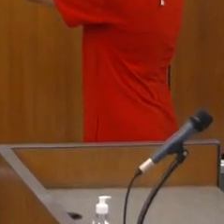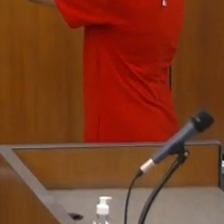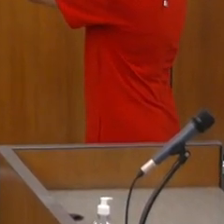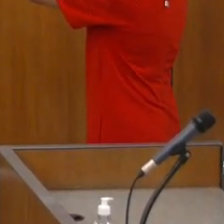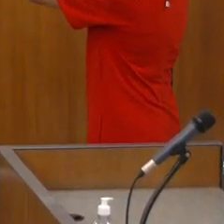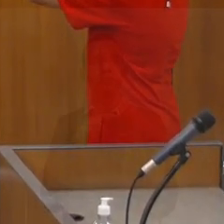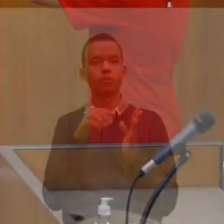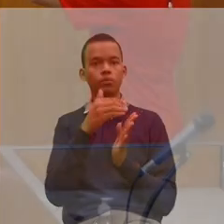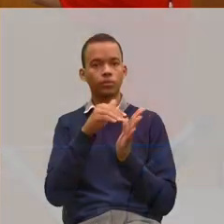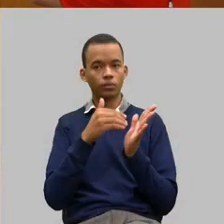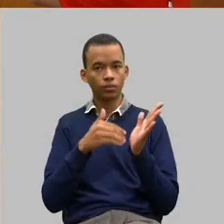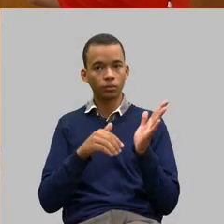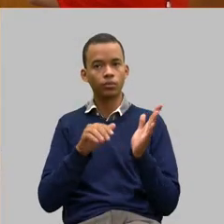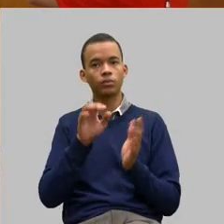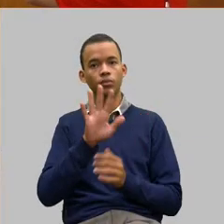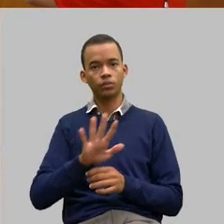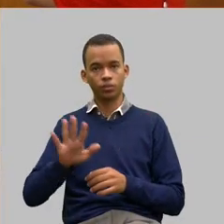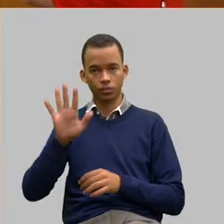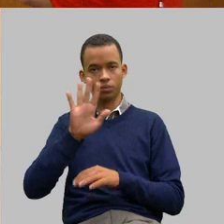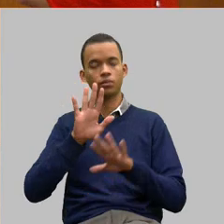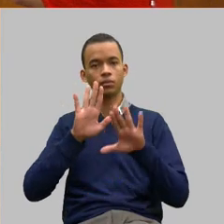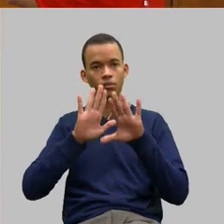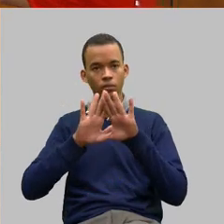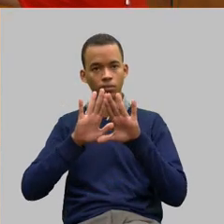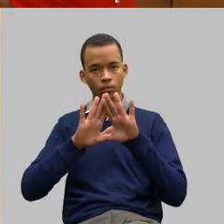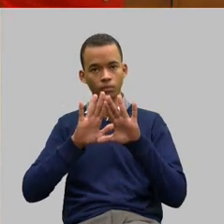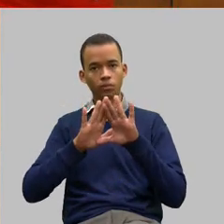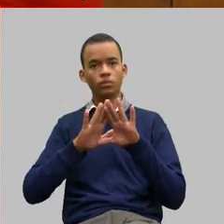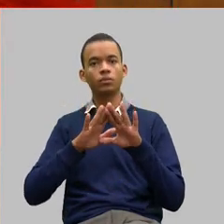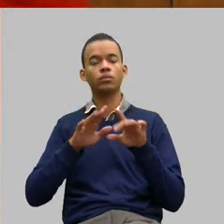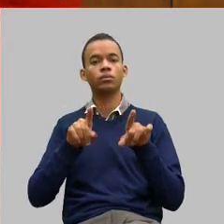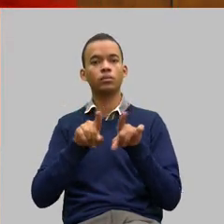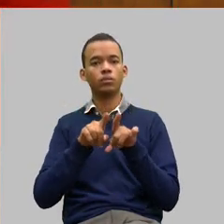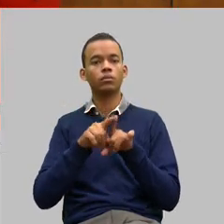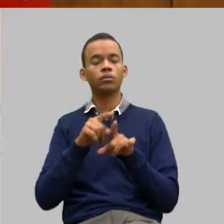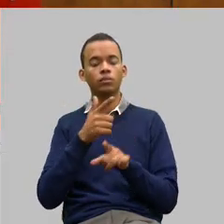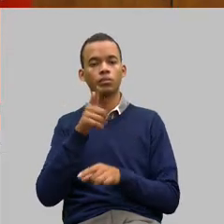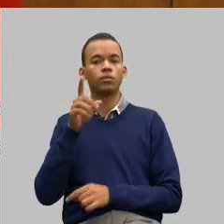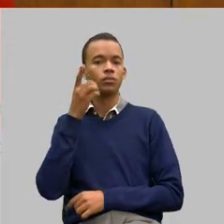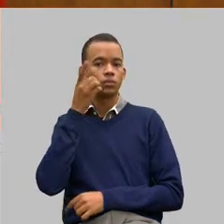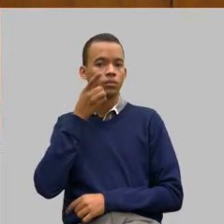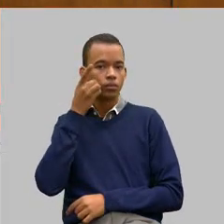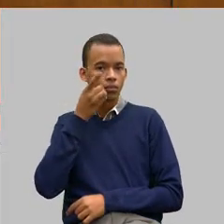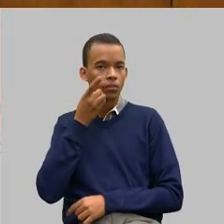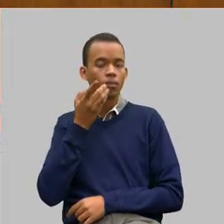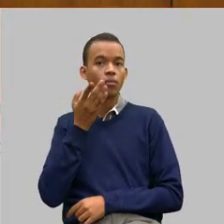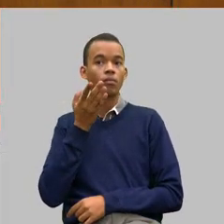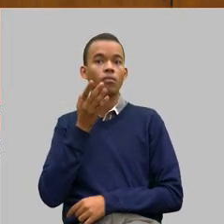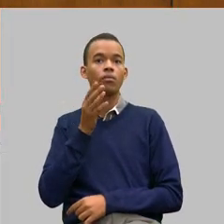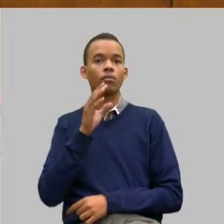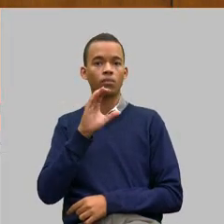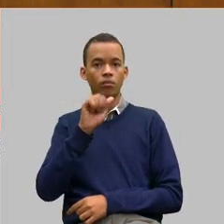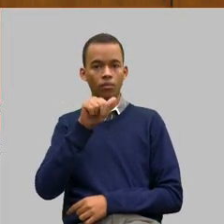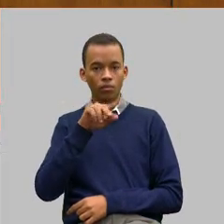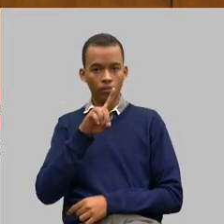secretário geral da Casa Nosso também querido Deputado meu amigo deputado Enes